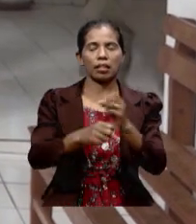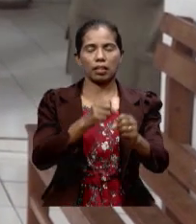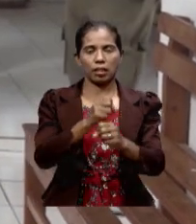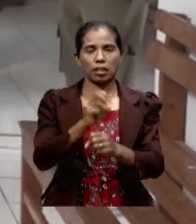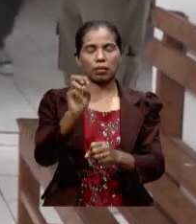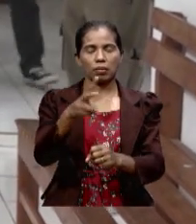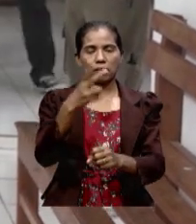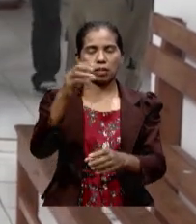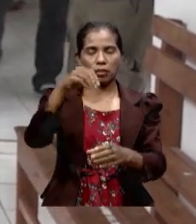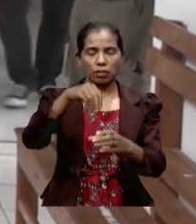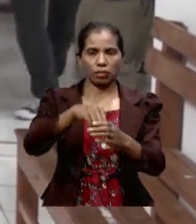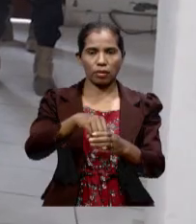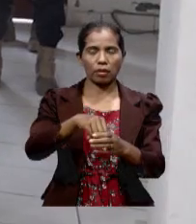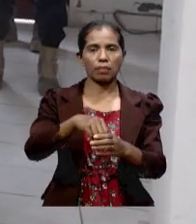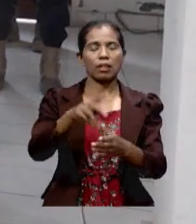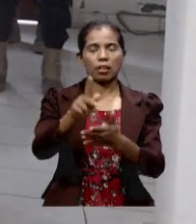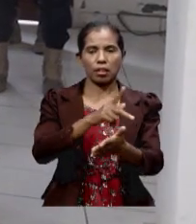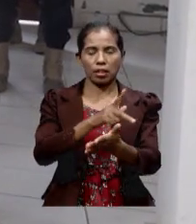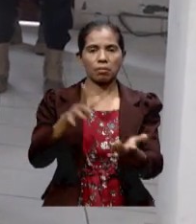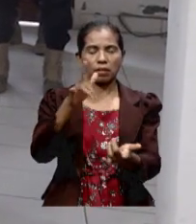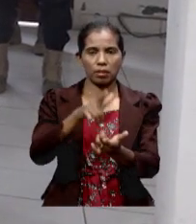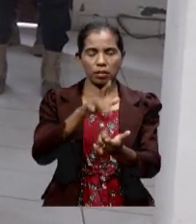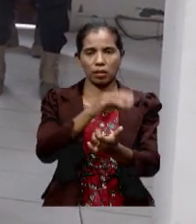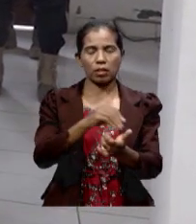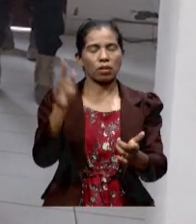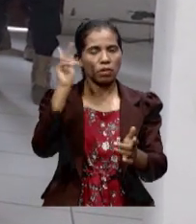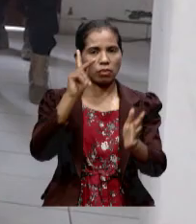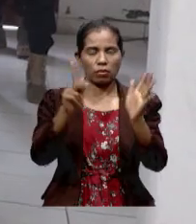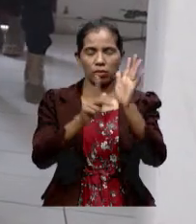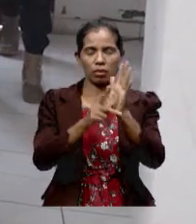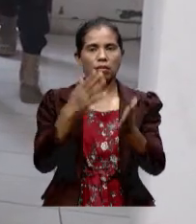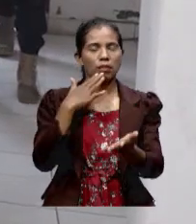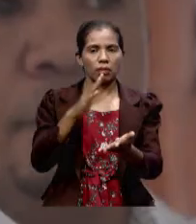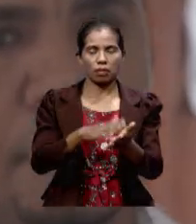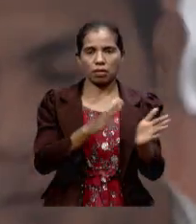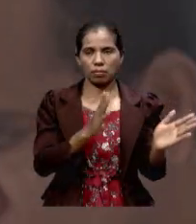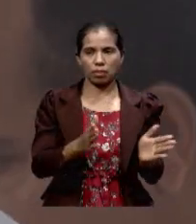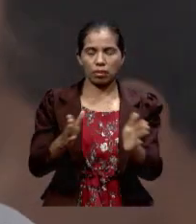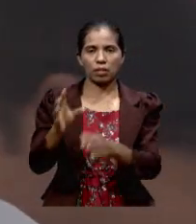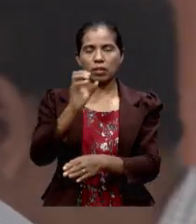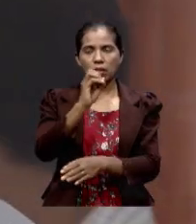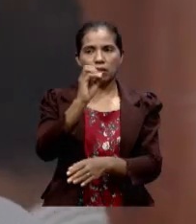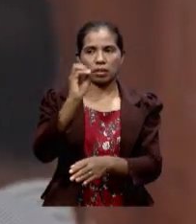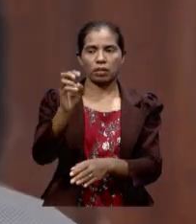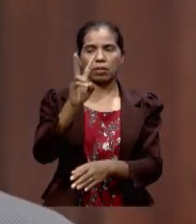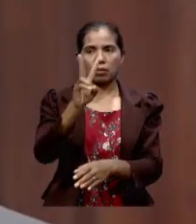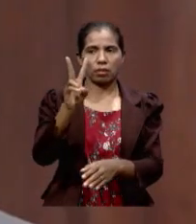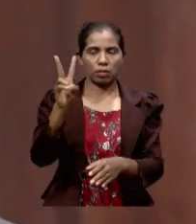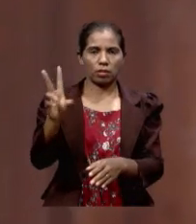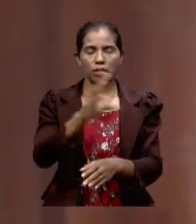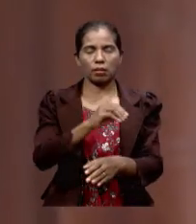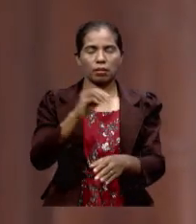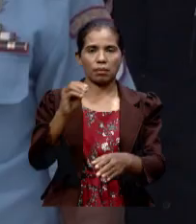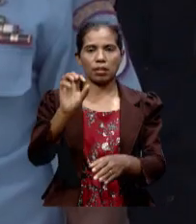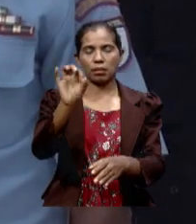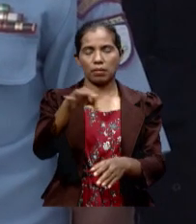envolve ha crime abuso sexual menor no pornografia infantil tira processo NUG 00 rua rua barra sanur